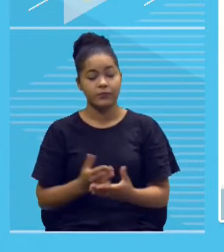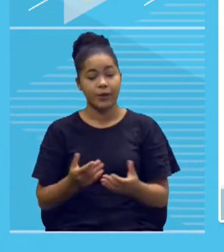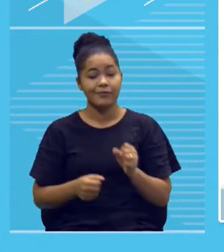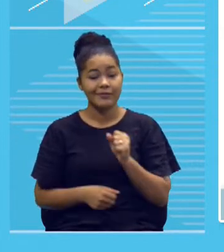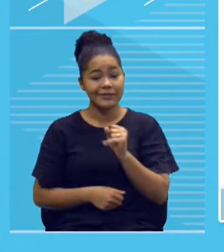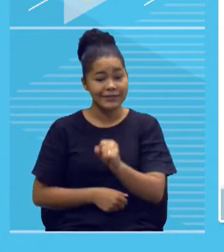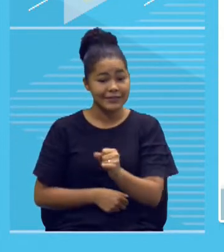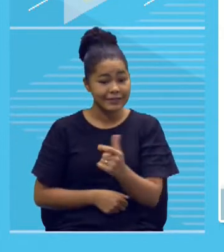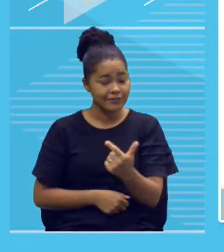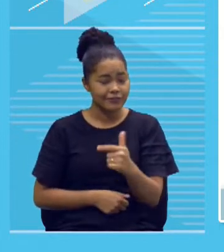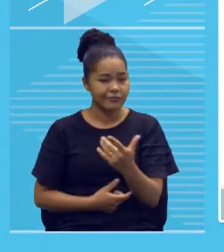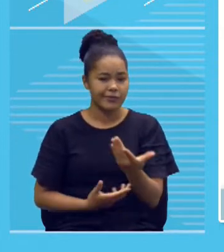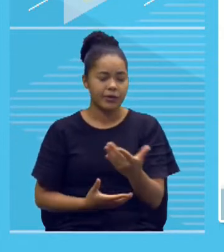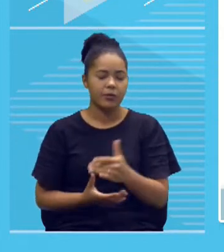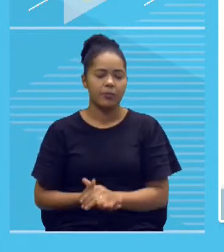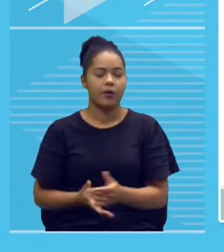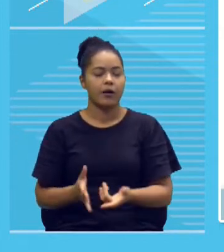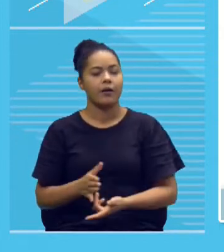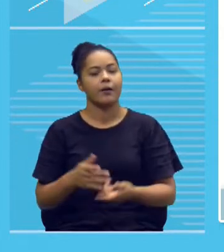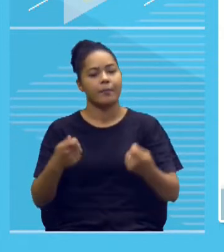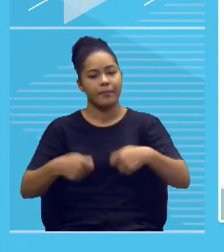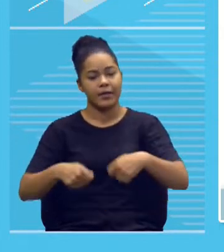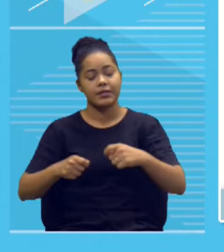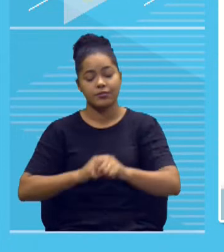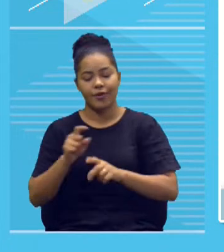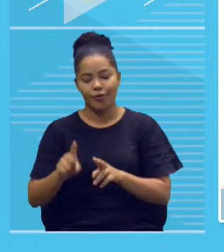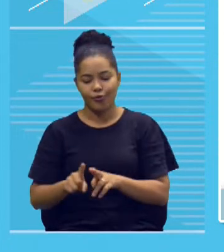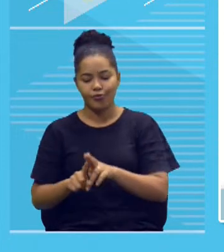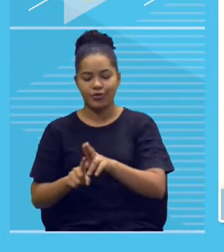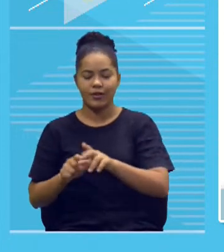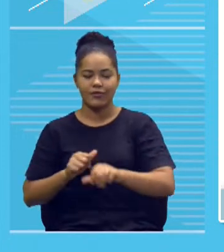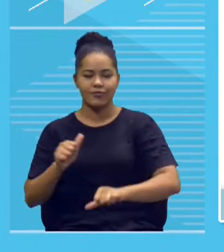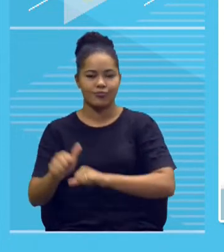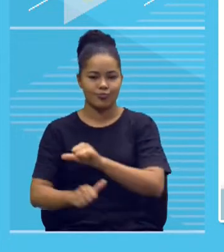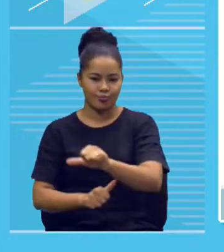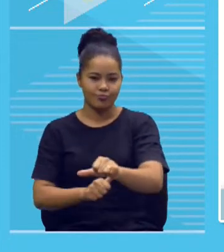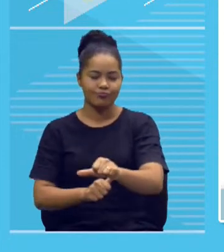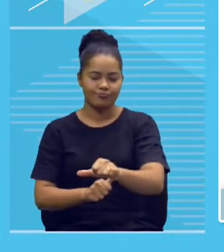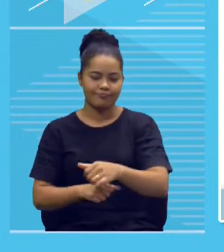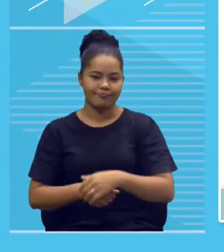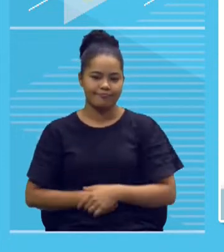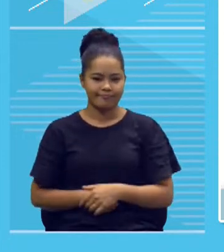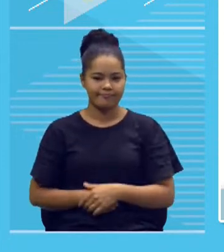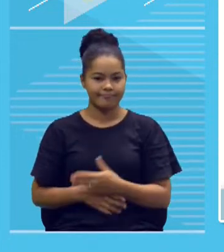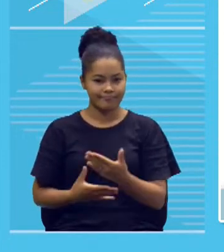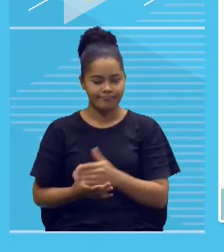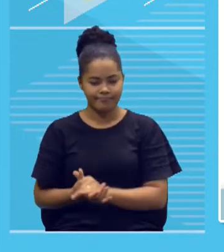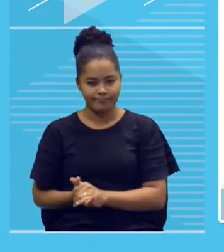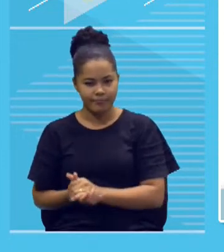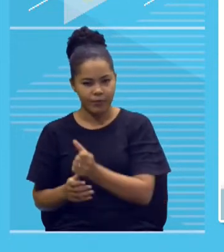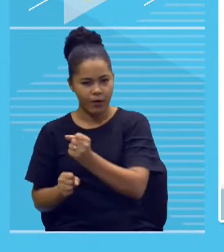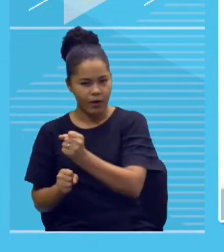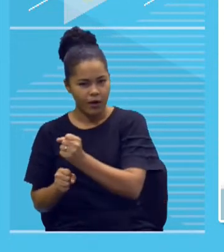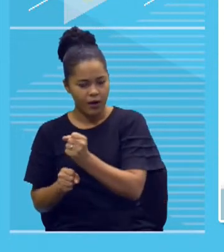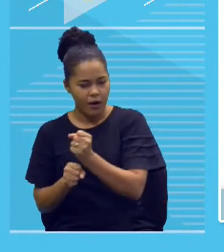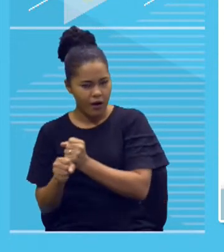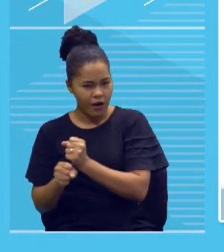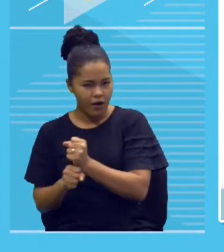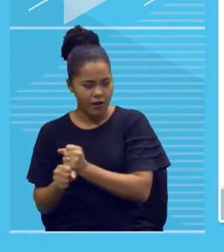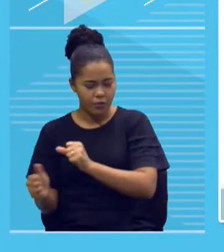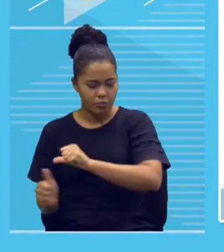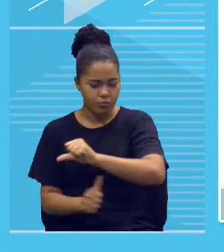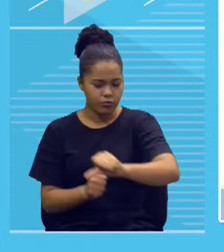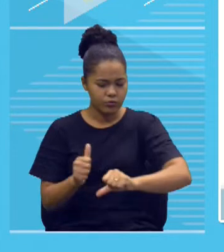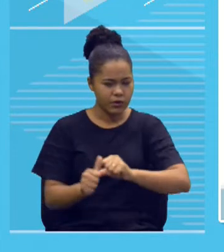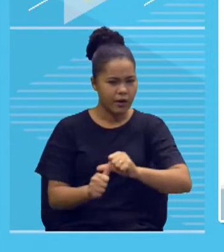nós vamos ter que realizar uma conversão de unidades você sabe transformar ano para mês mês plano